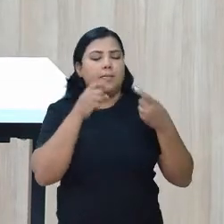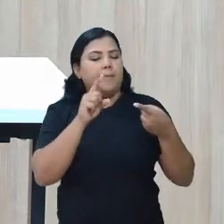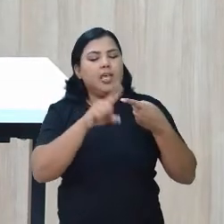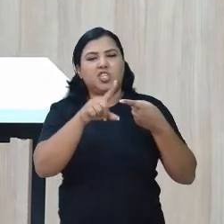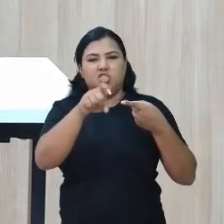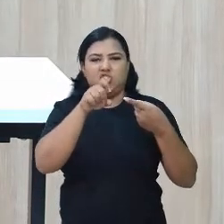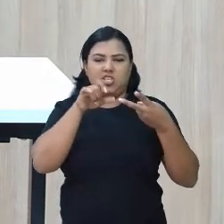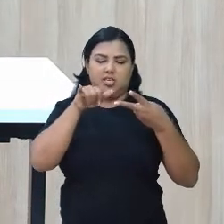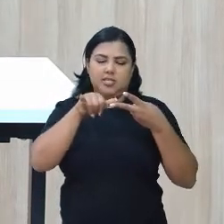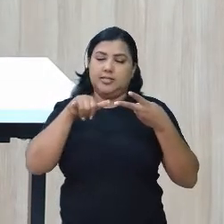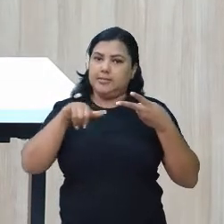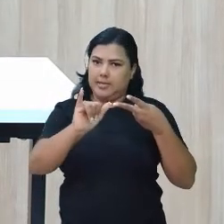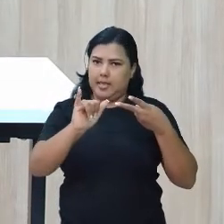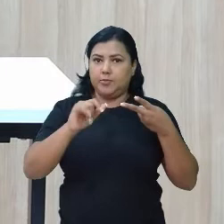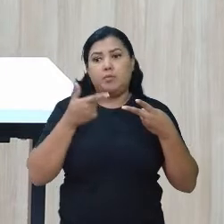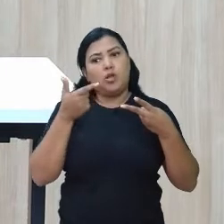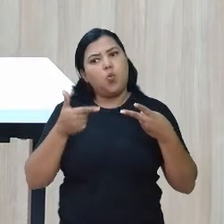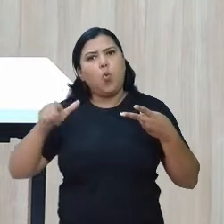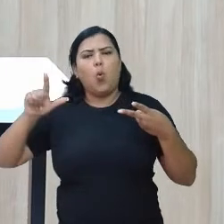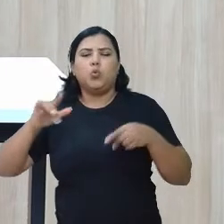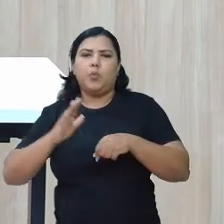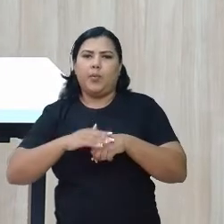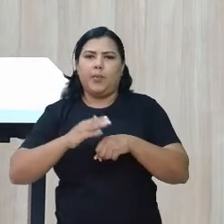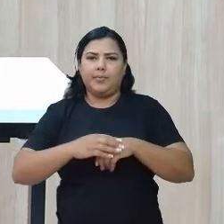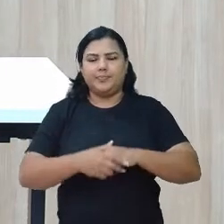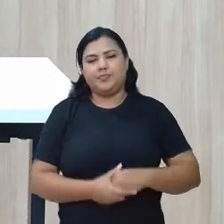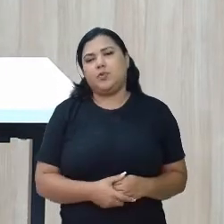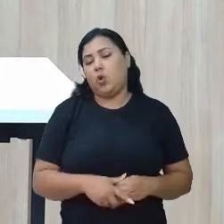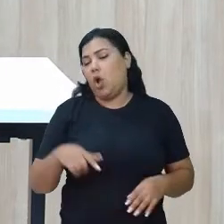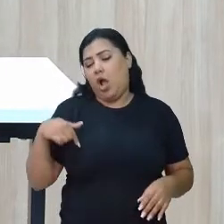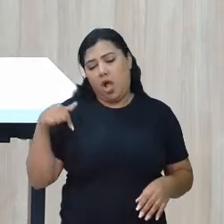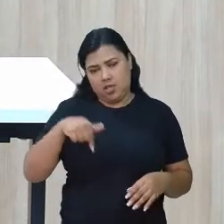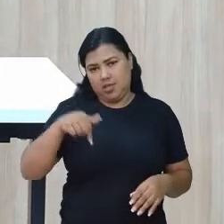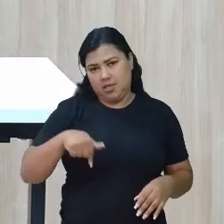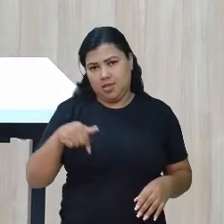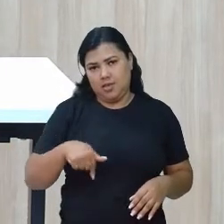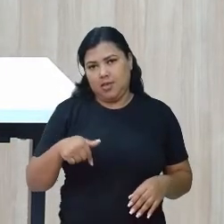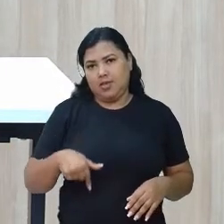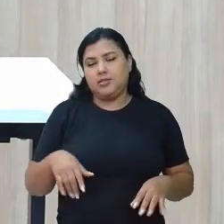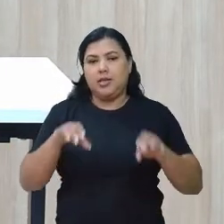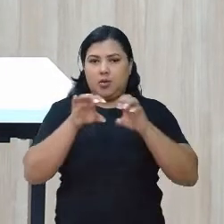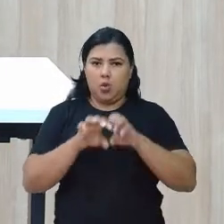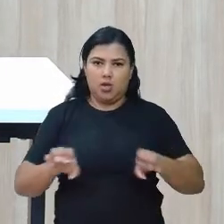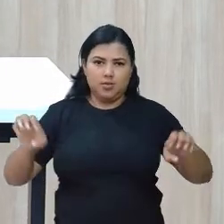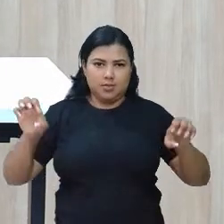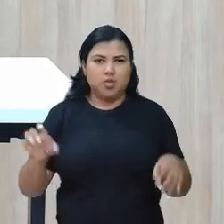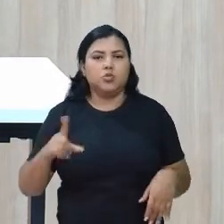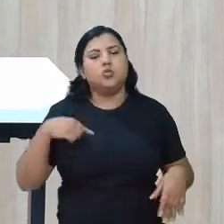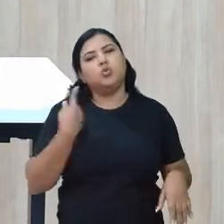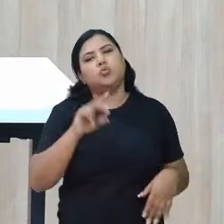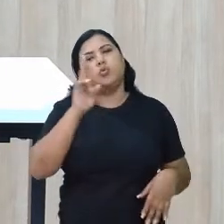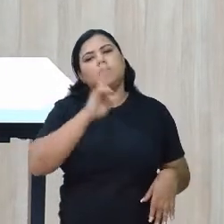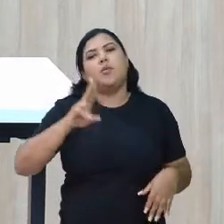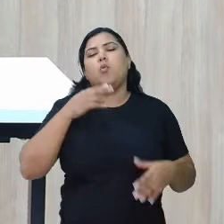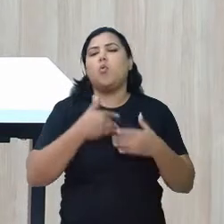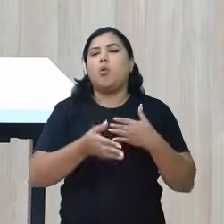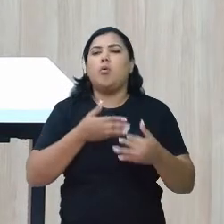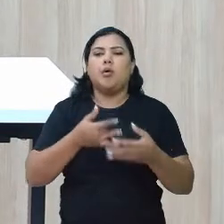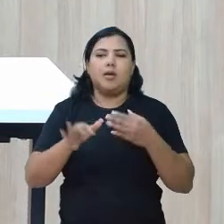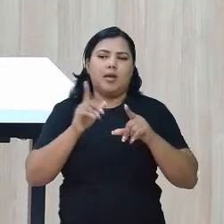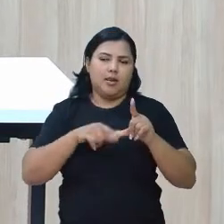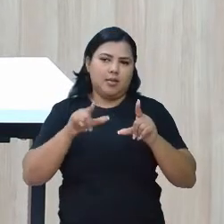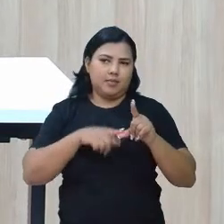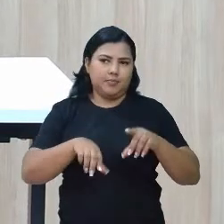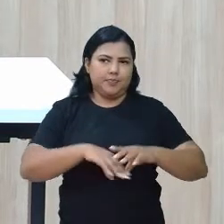Y, mas por uma outra situação. No nosso caso aqui, no caso das equações, utilize a letra que você achar